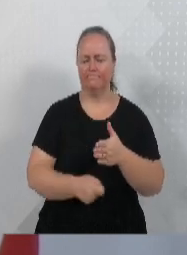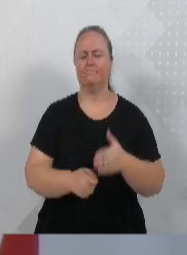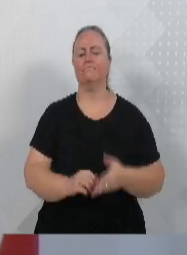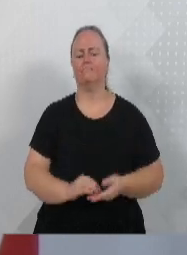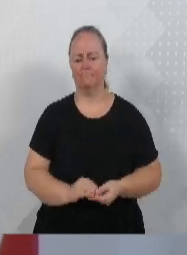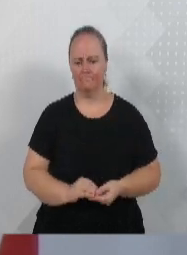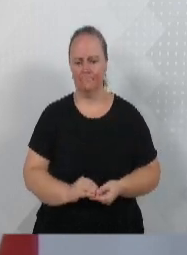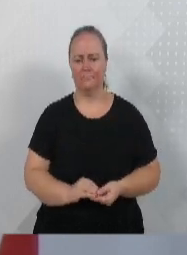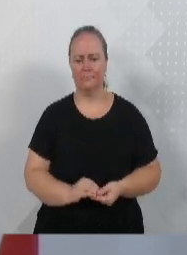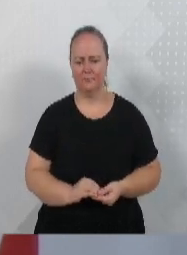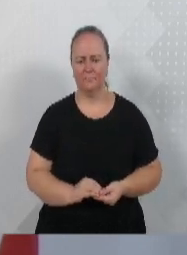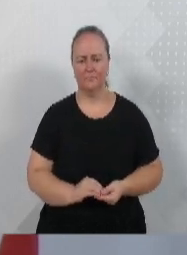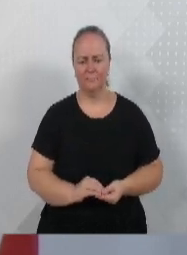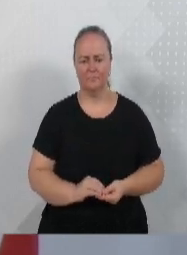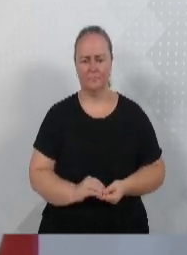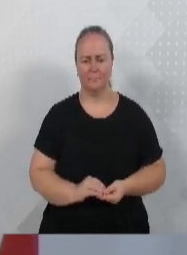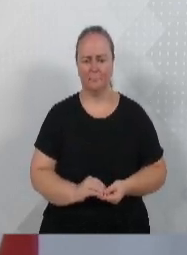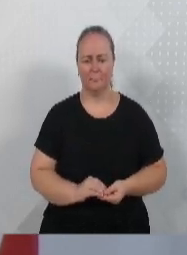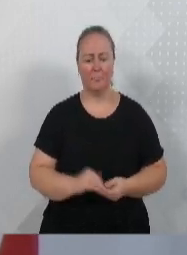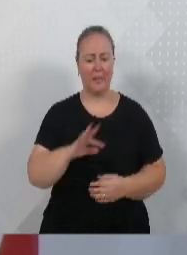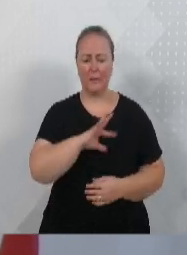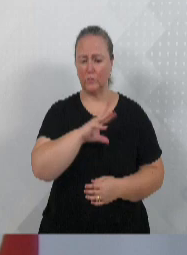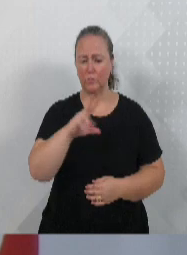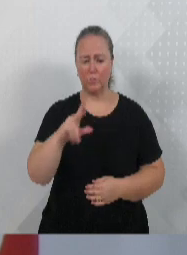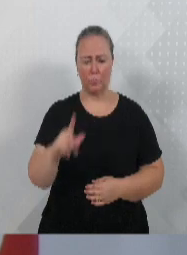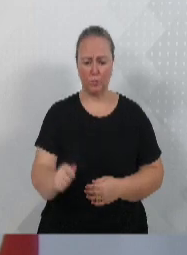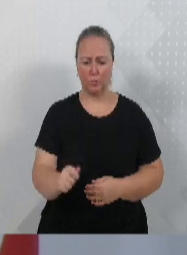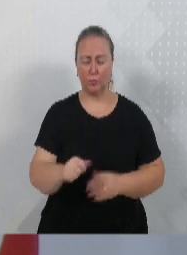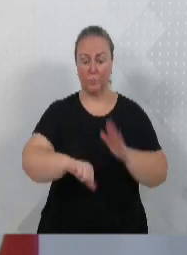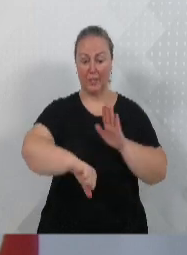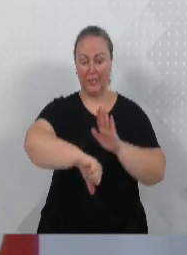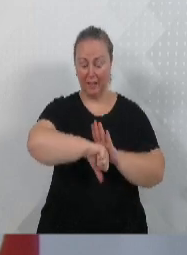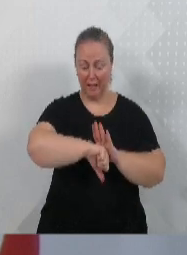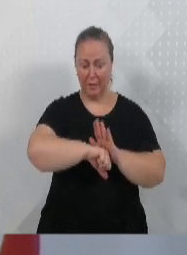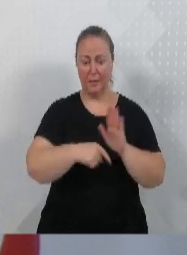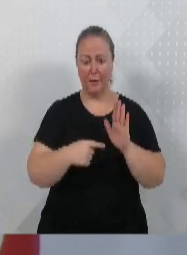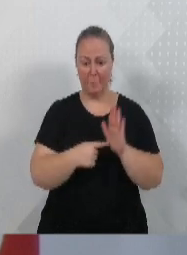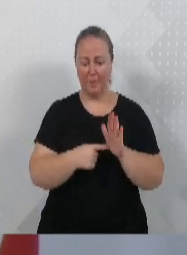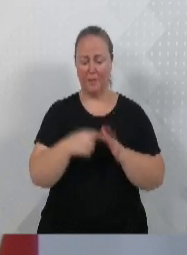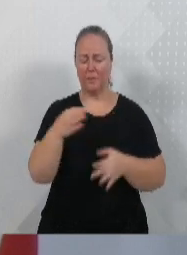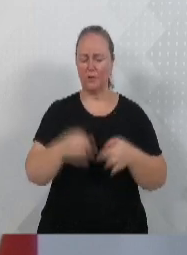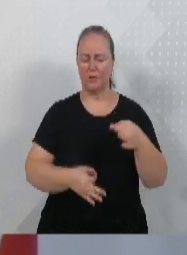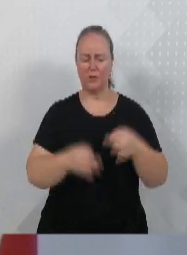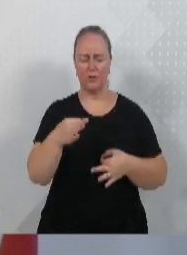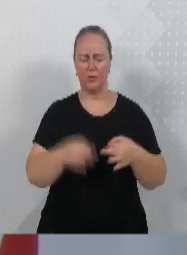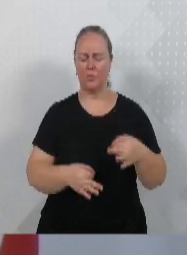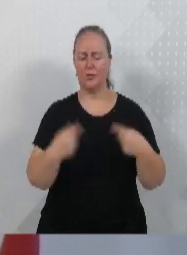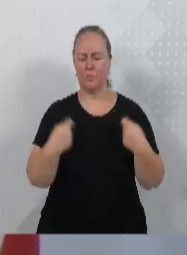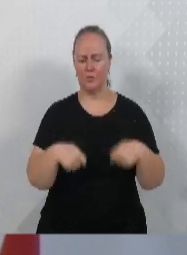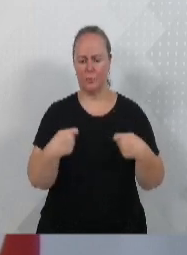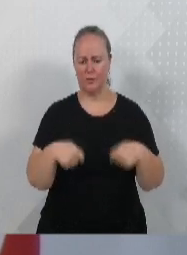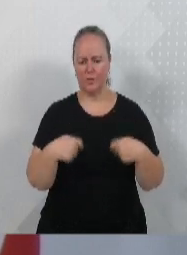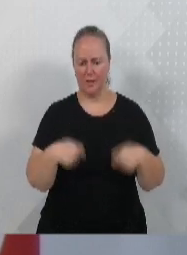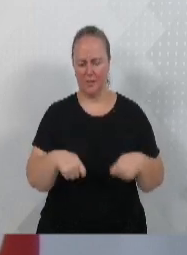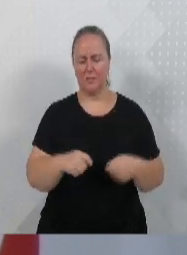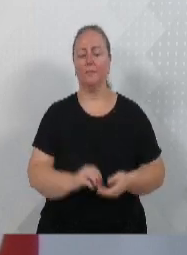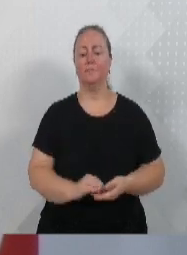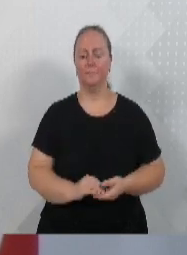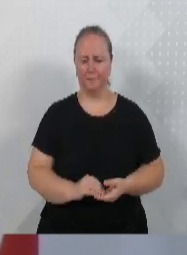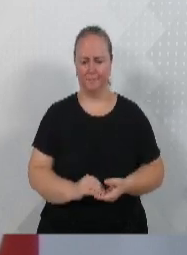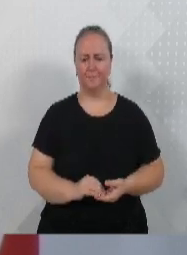toda esse crime, ele seja feito justiça e que essas penas de